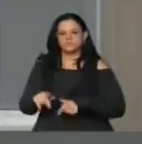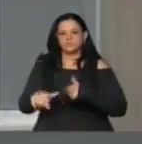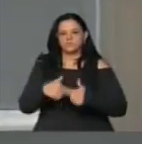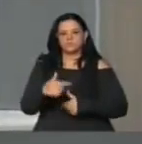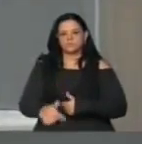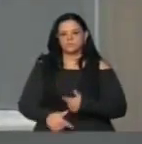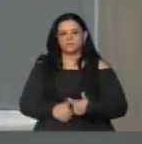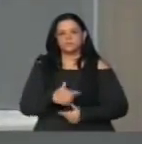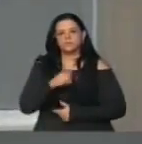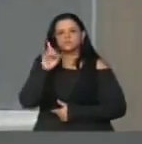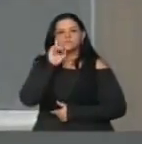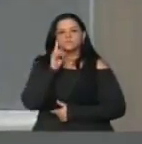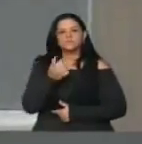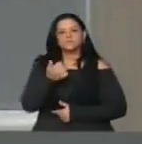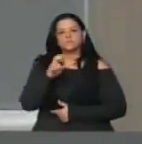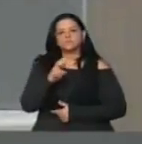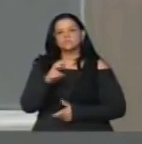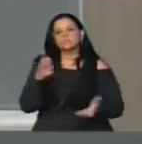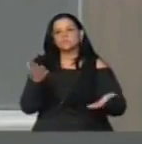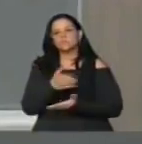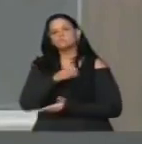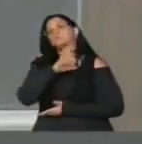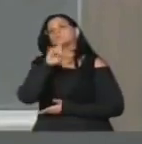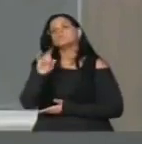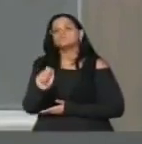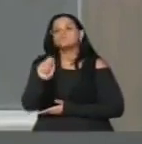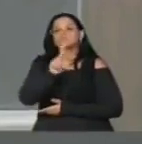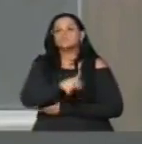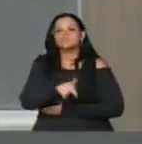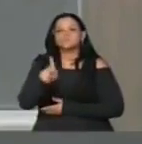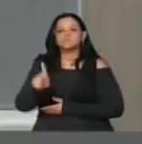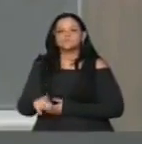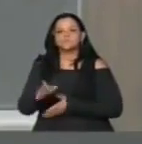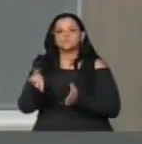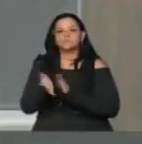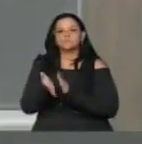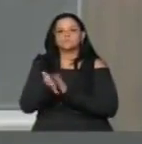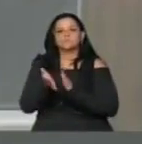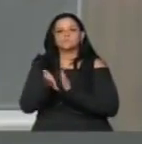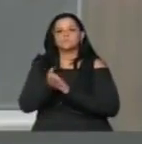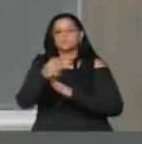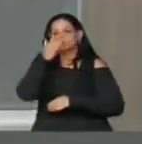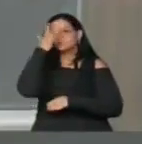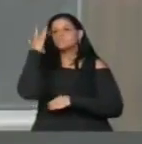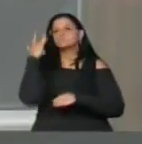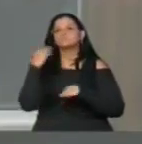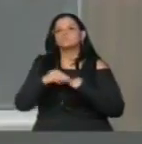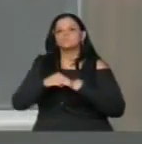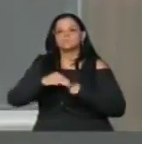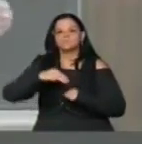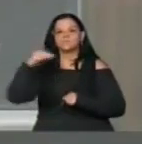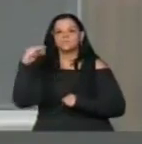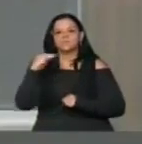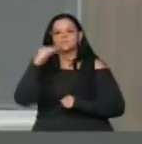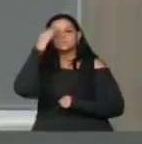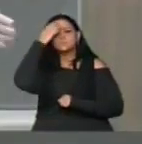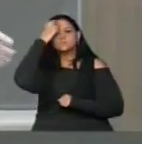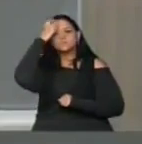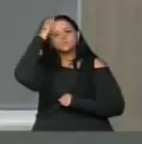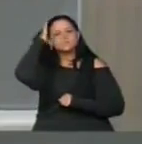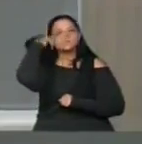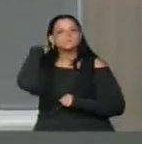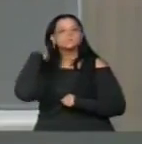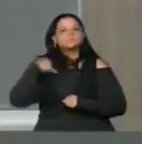15, dia do professor, reconhecimento aos mestres. E o reconhecimento